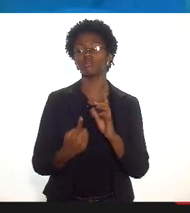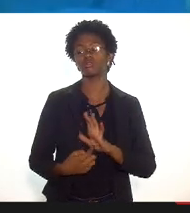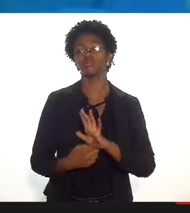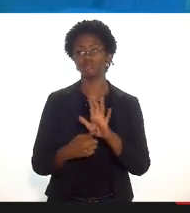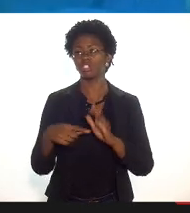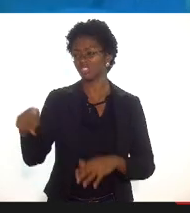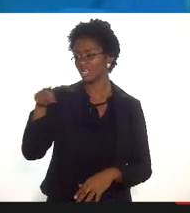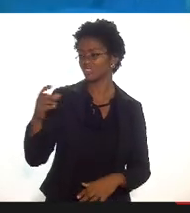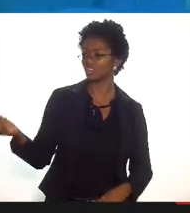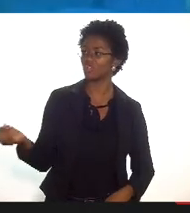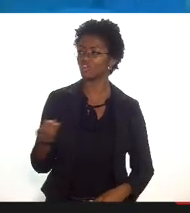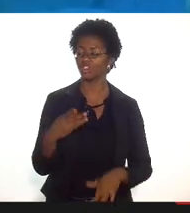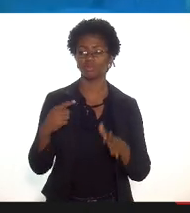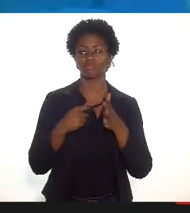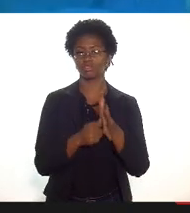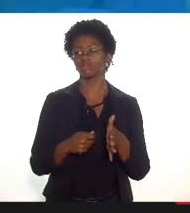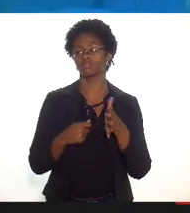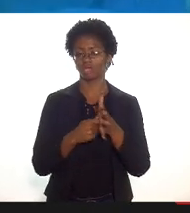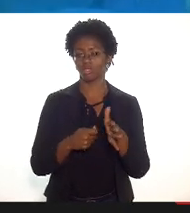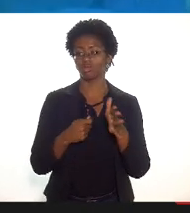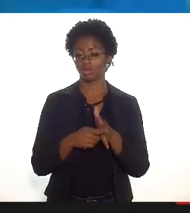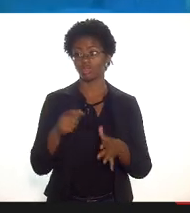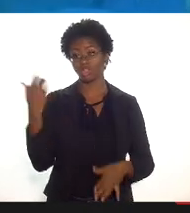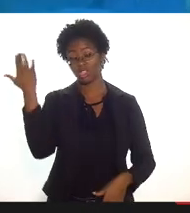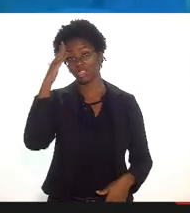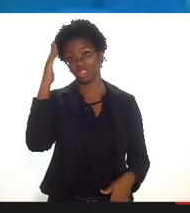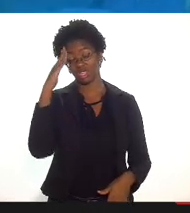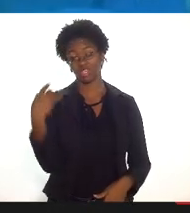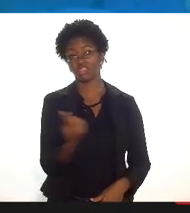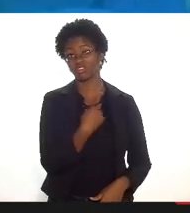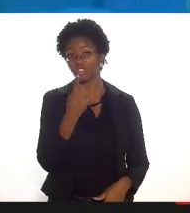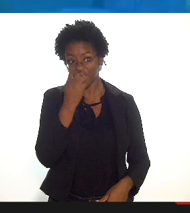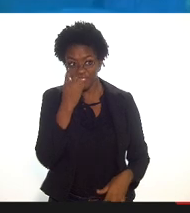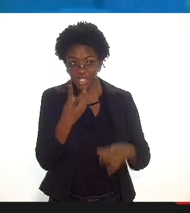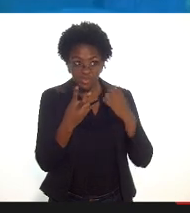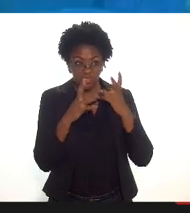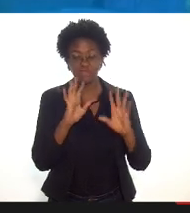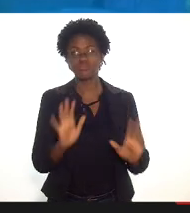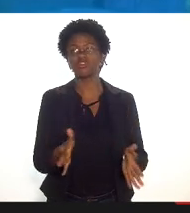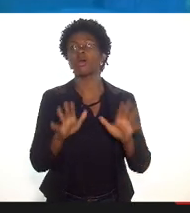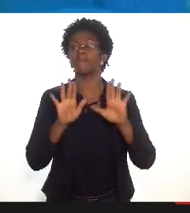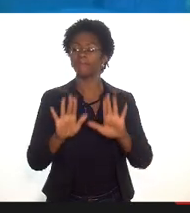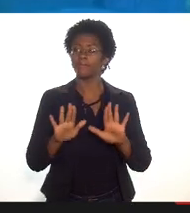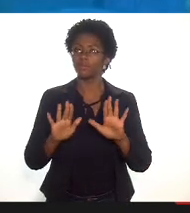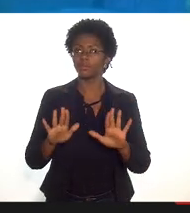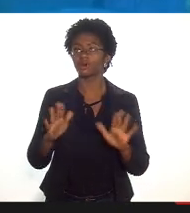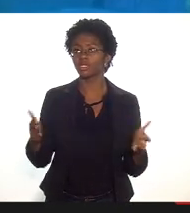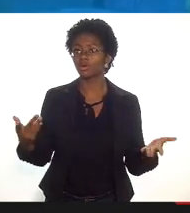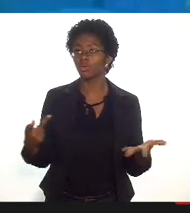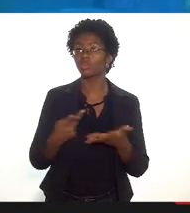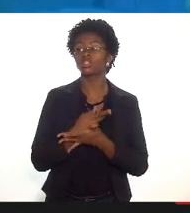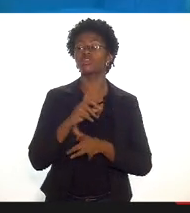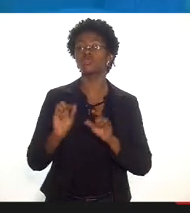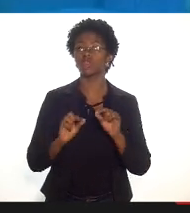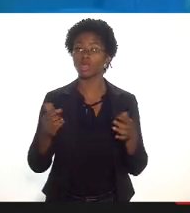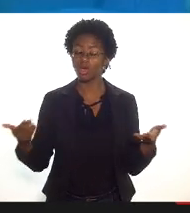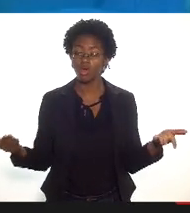nessa luta também, compreendam, que a gente já viu essas lutas. Isso acontece que hoje o nosso adversário,